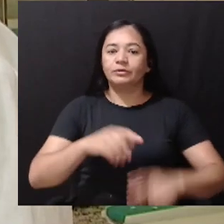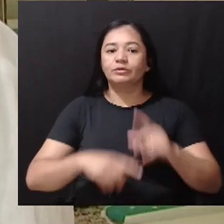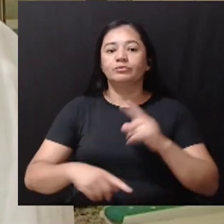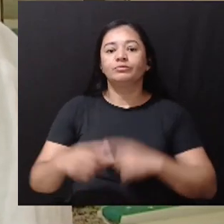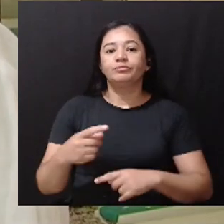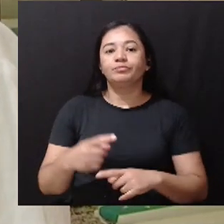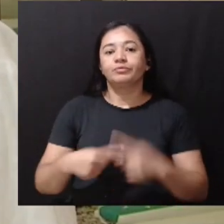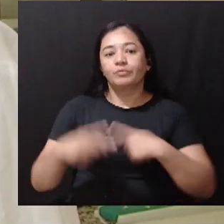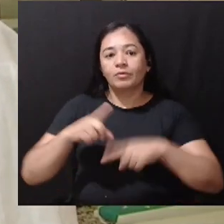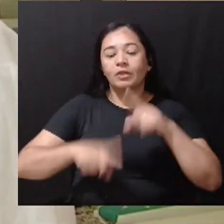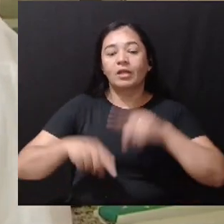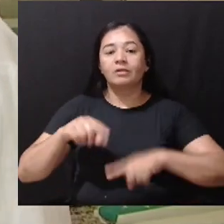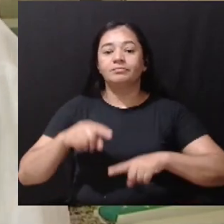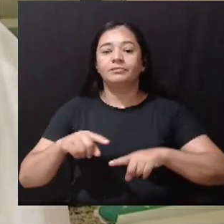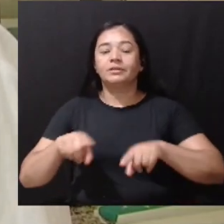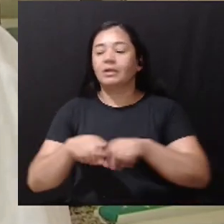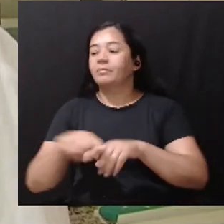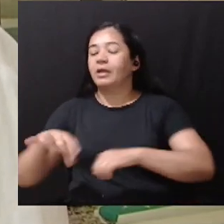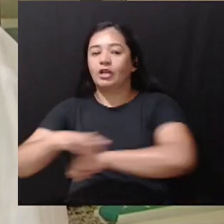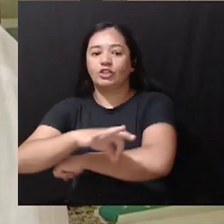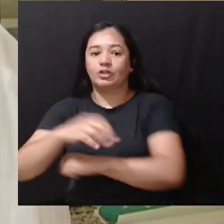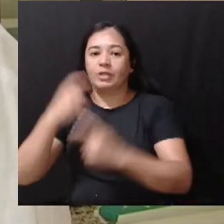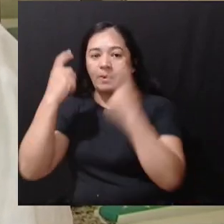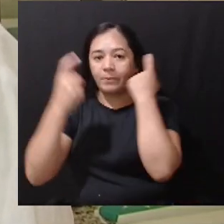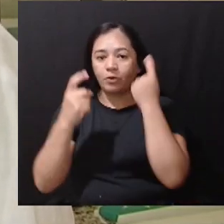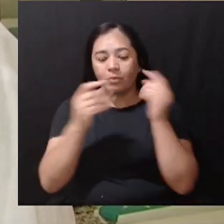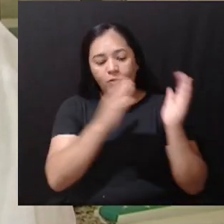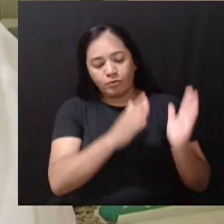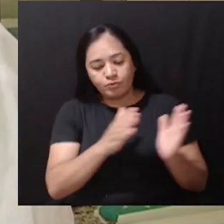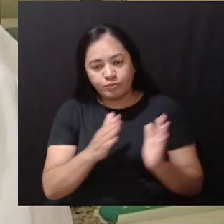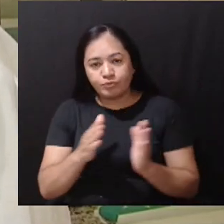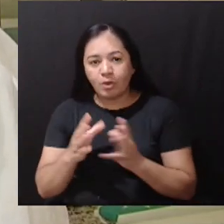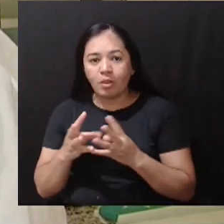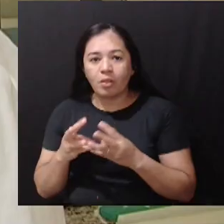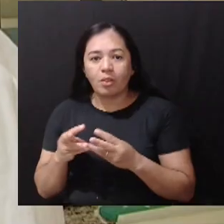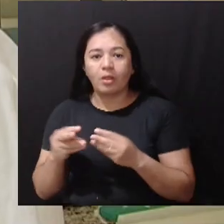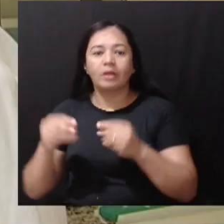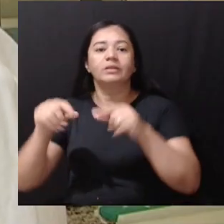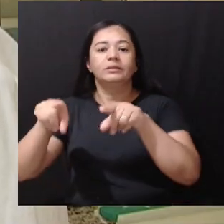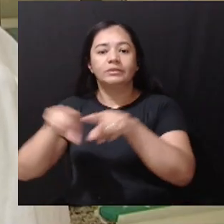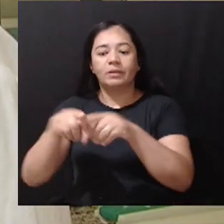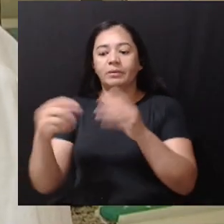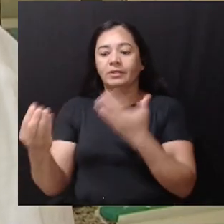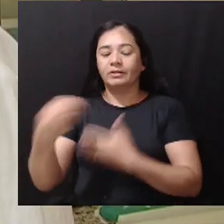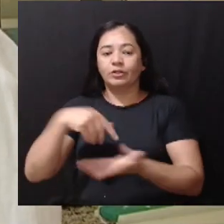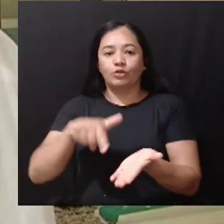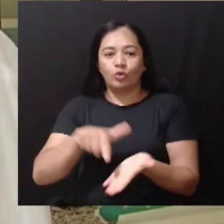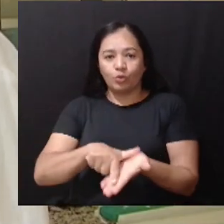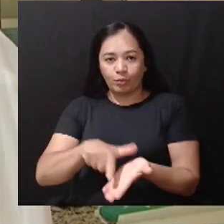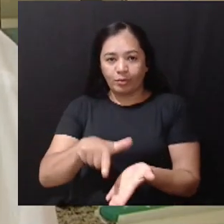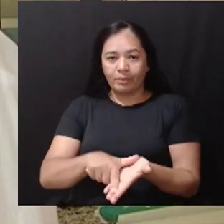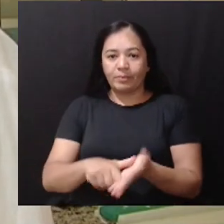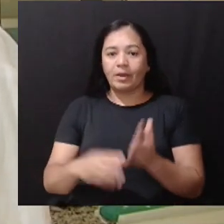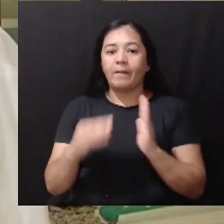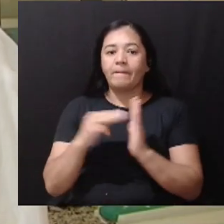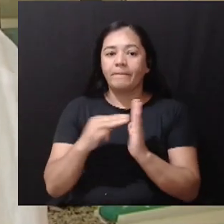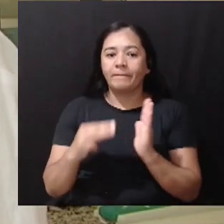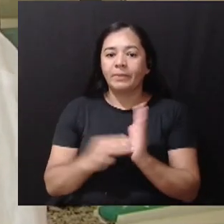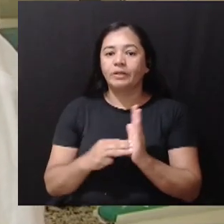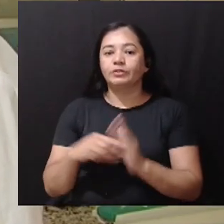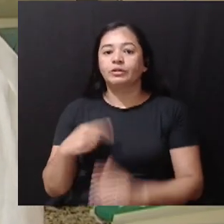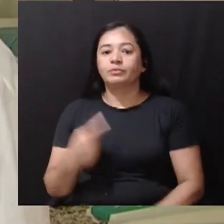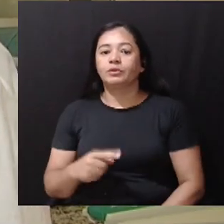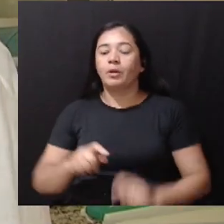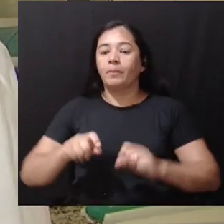parte de engenharia mais preocupada com o processo de deposição desse recobrimento no papel, ver métodos de deposição que depois a gente pudesse